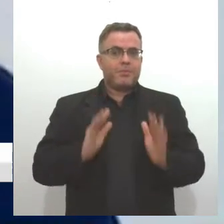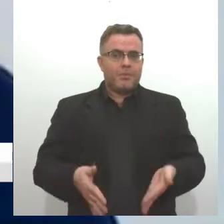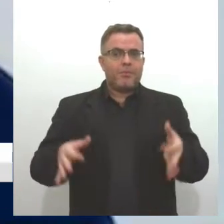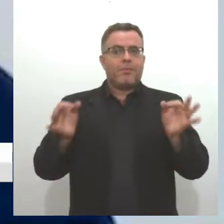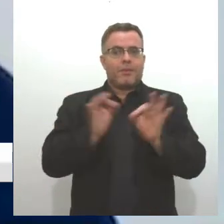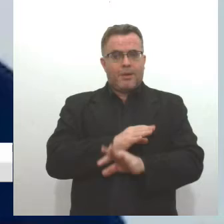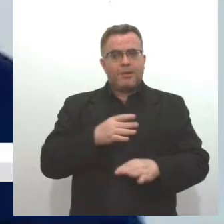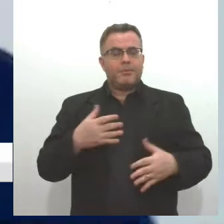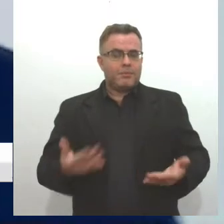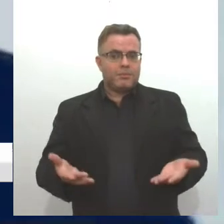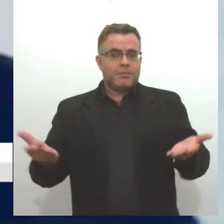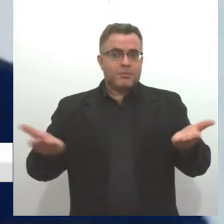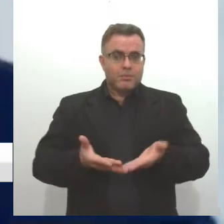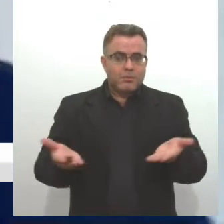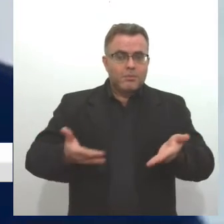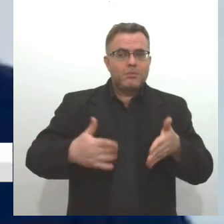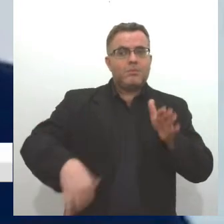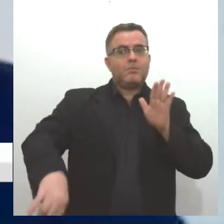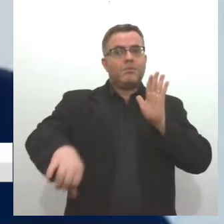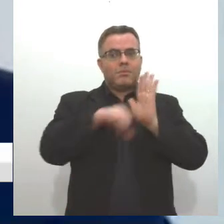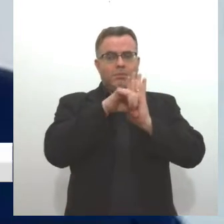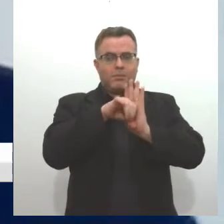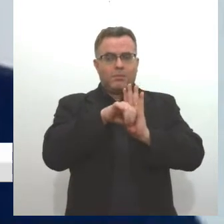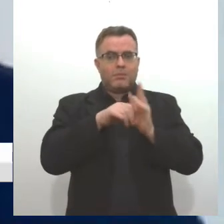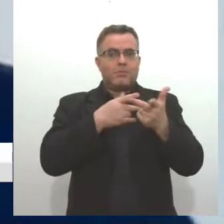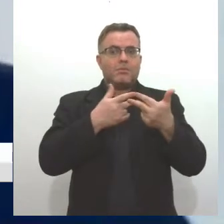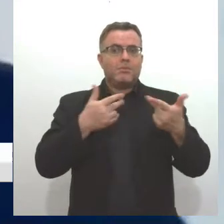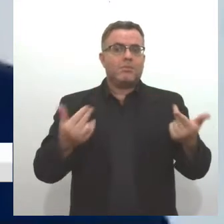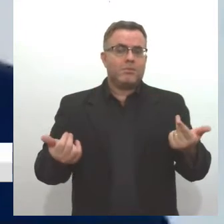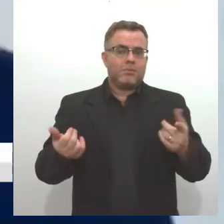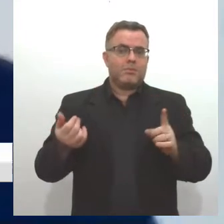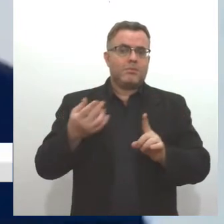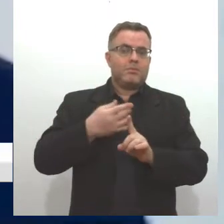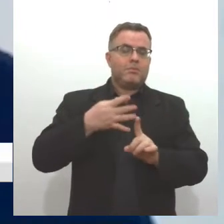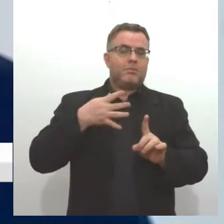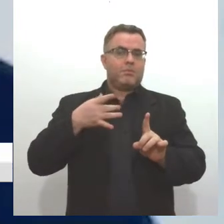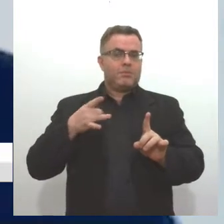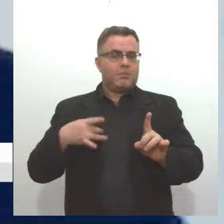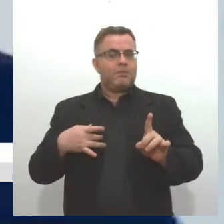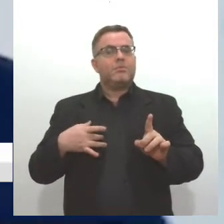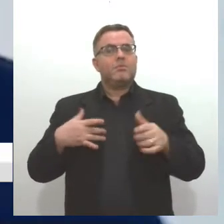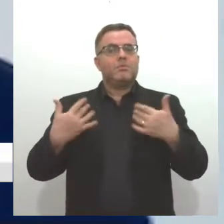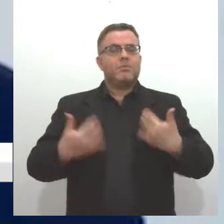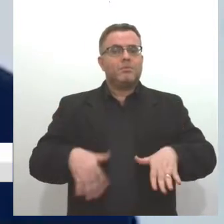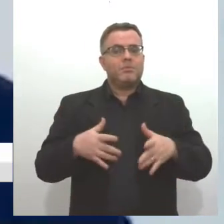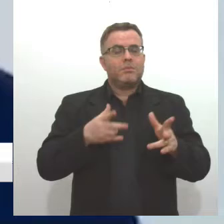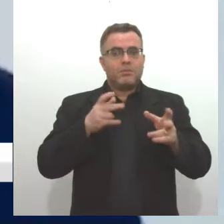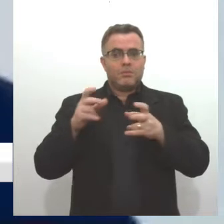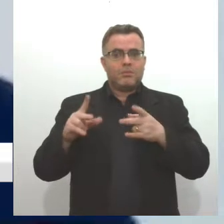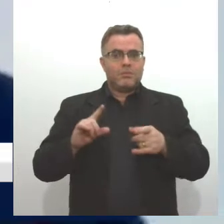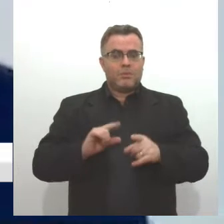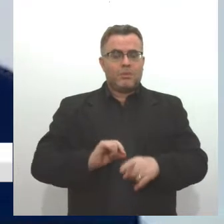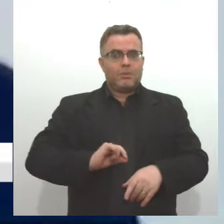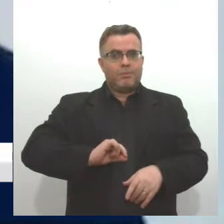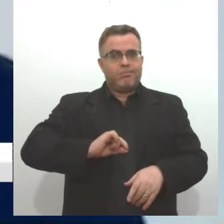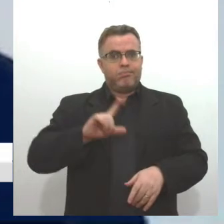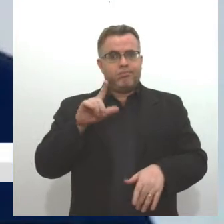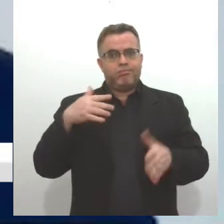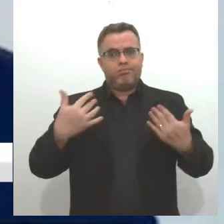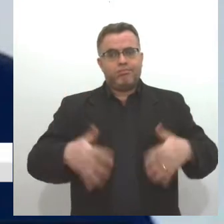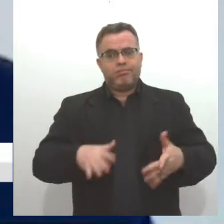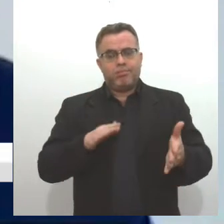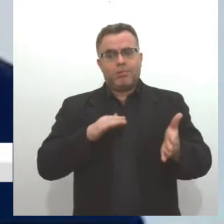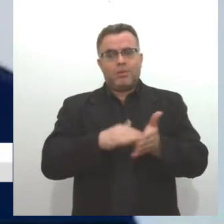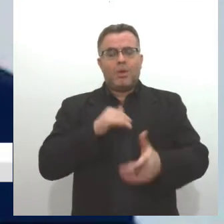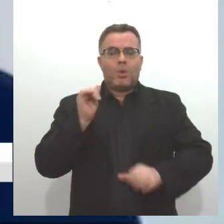da criminalização LGBTfobia, a gente ainda vê os números dos nossos assassinatos crescendo, fora as